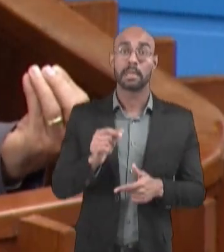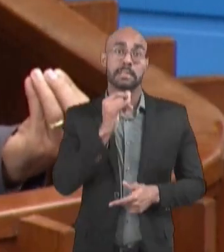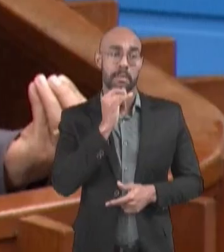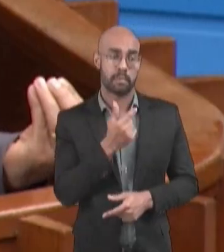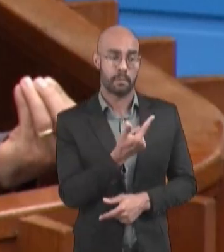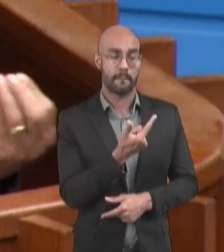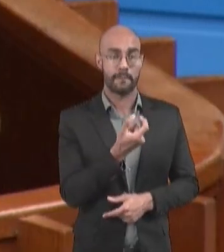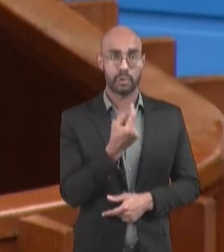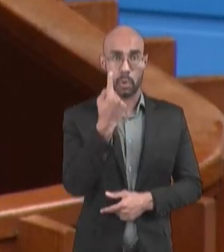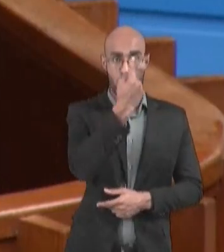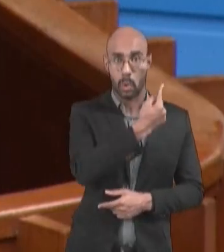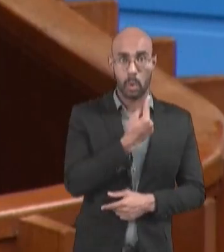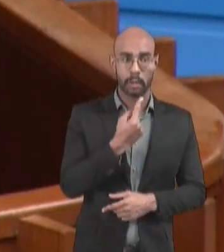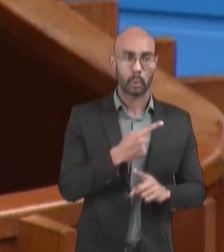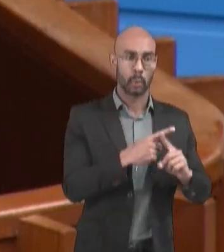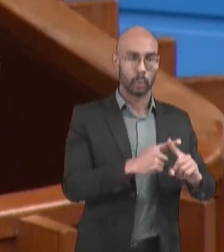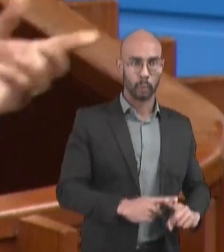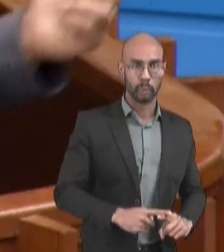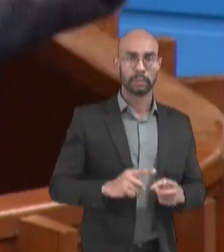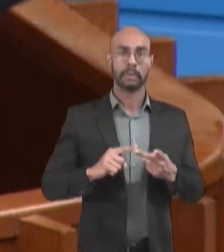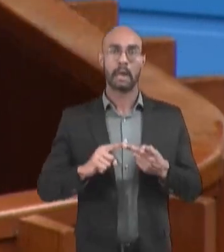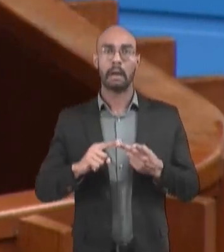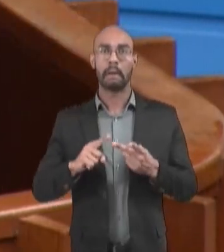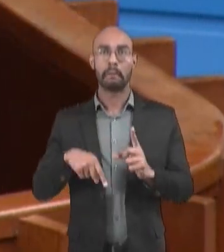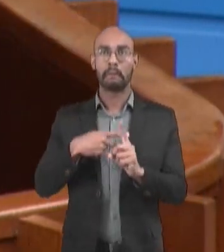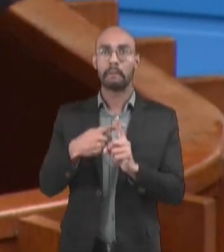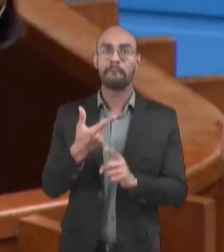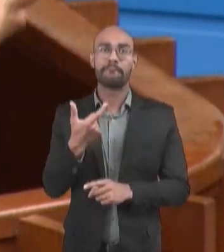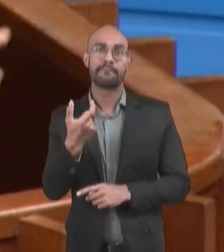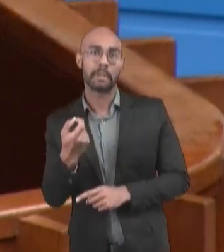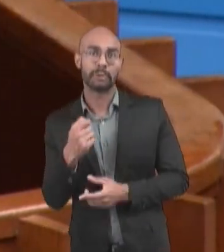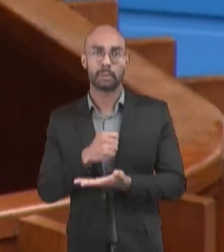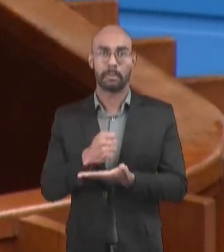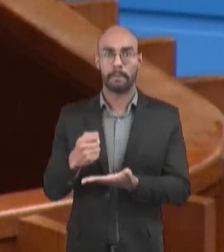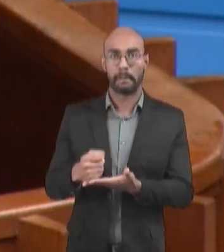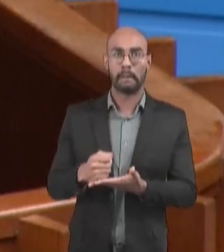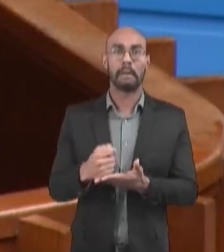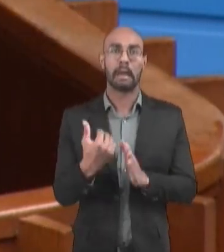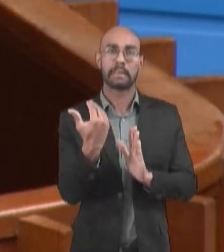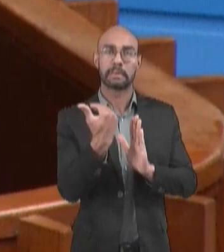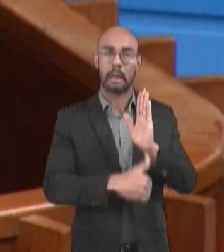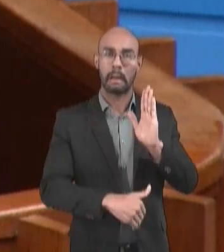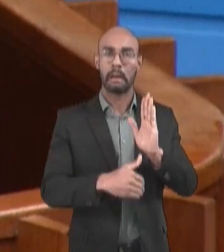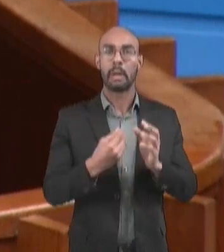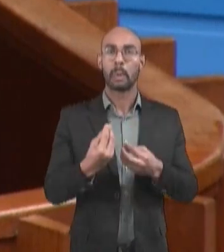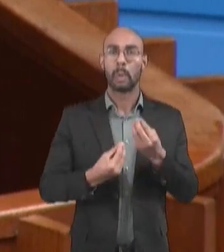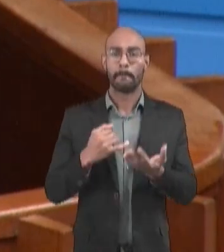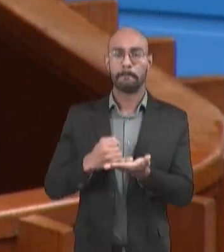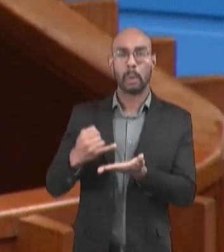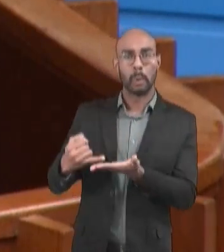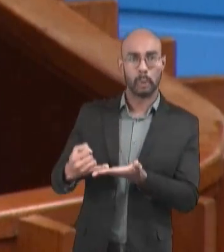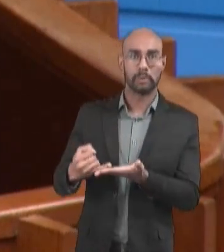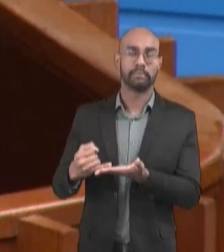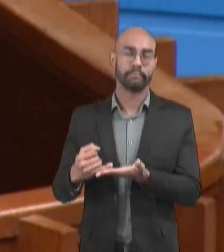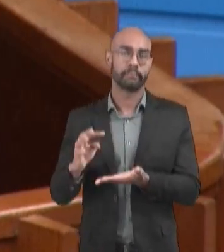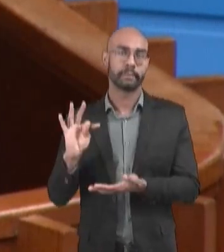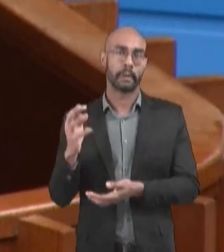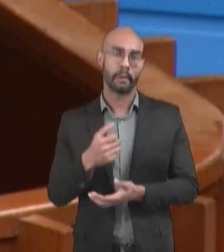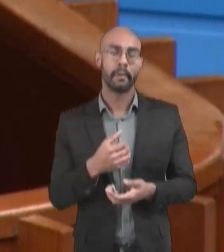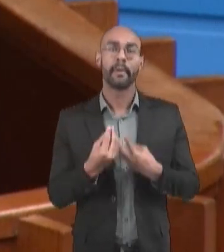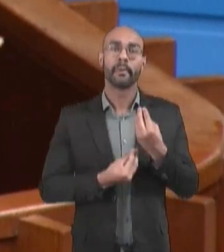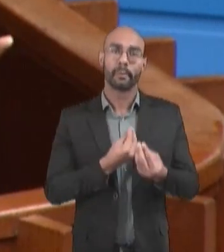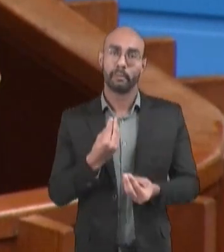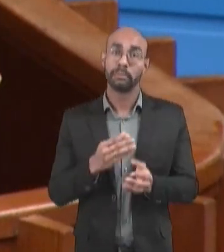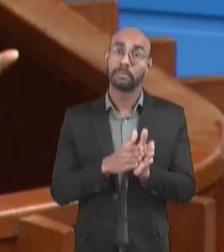20 horas de concurso e 20 de convocado, e aí abate também lá na questão do imposto de renda. Então, estamos aqui na expectativa de